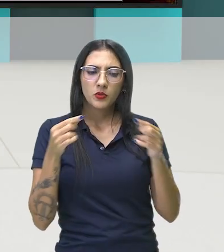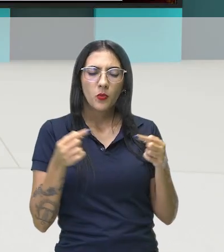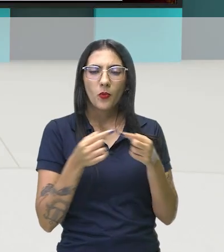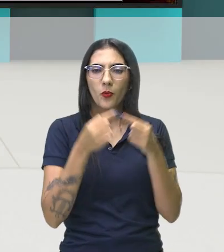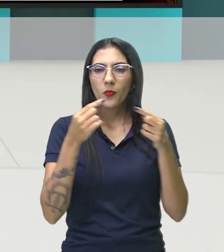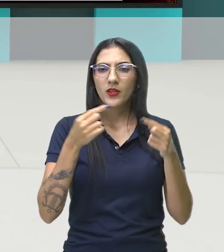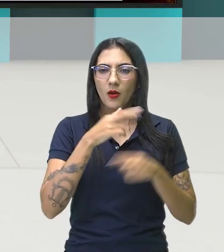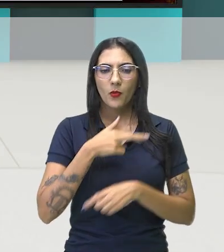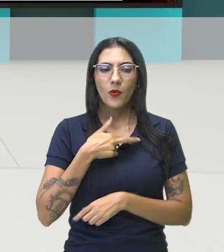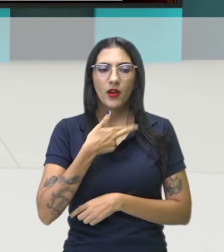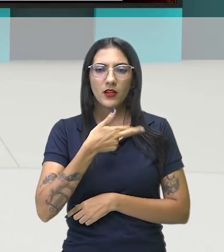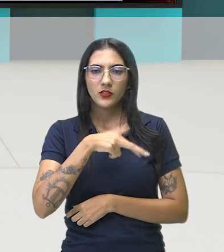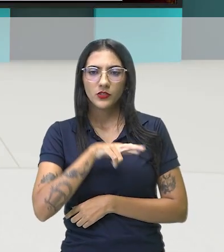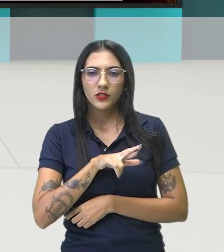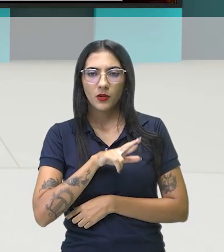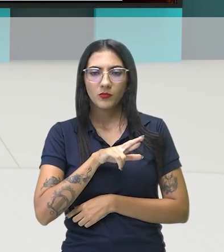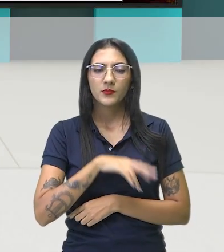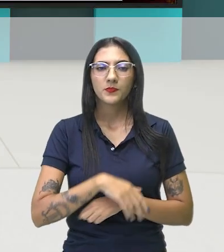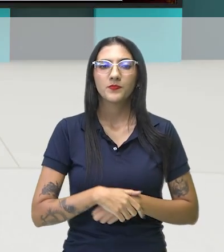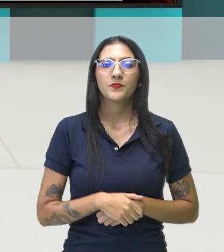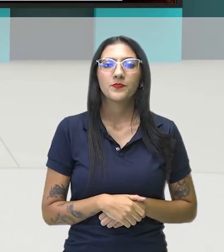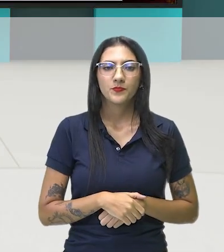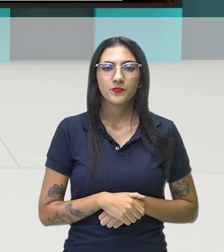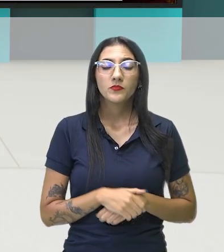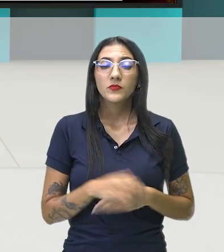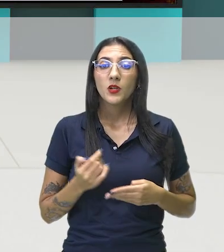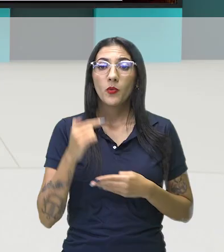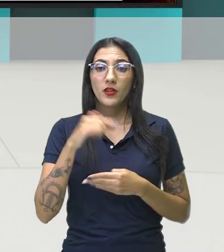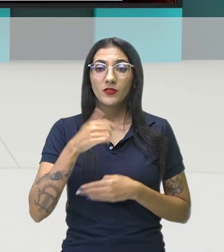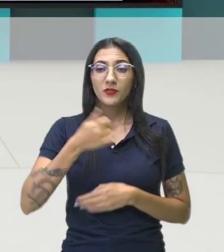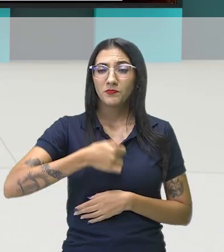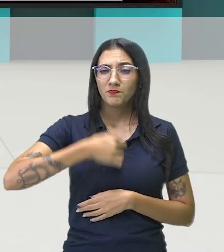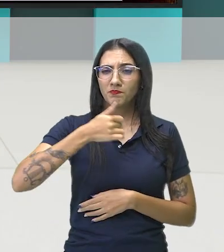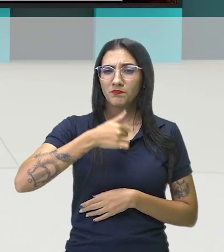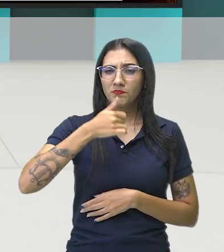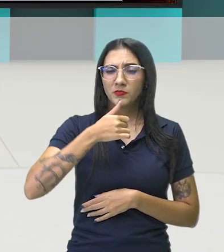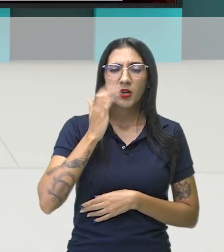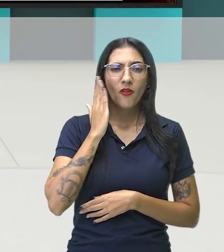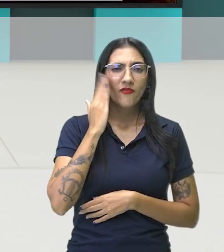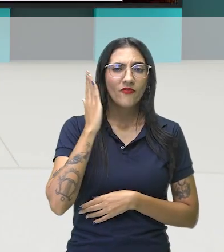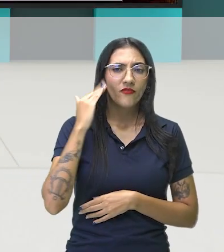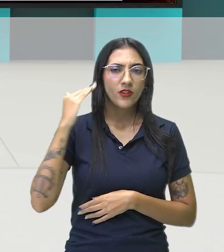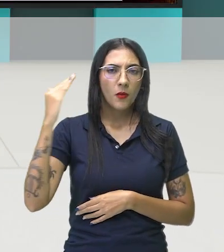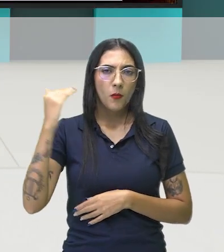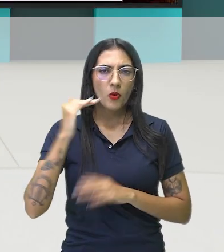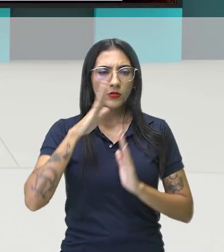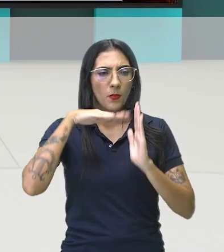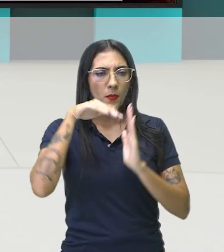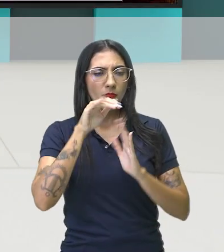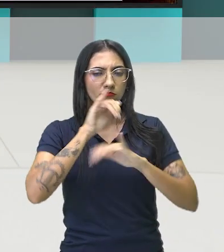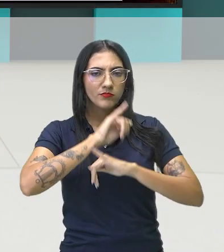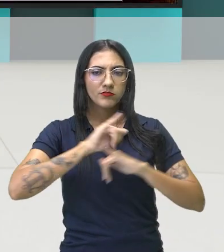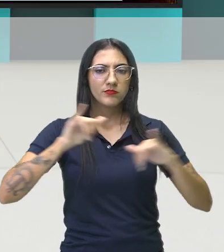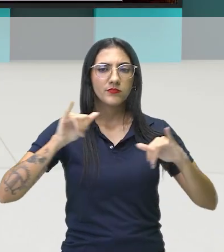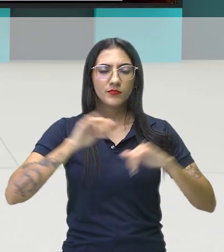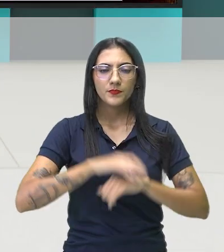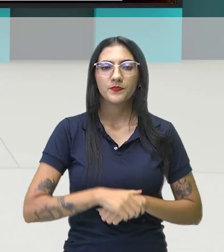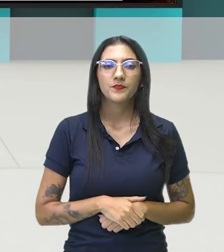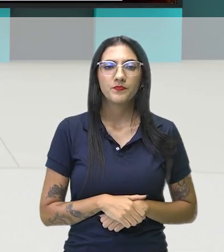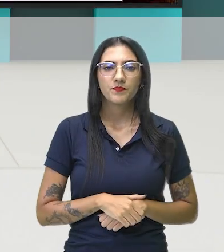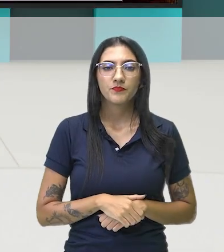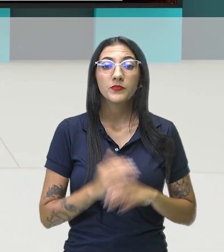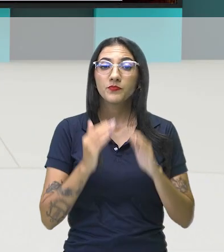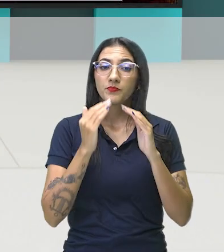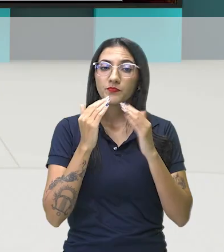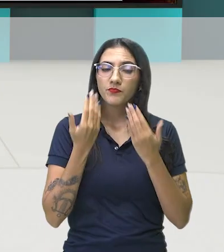religioso, embora tenha sido sua primeira obra a ter grande repercussão. Nos valores